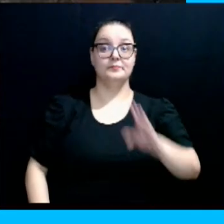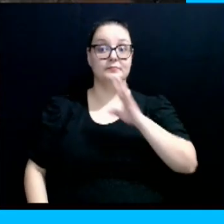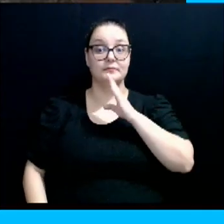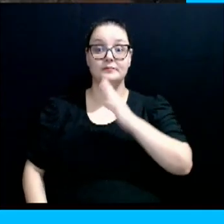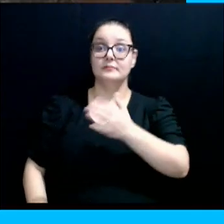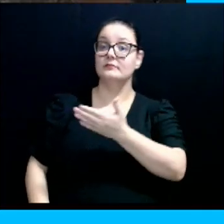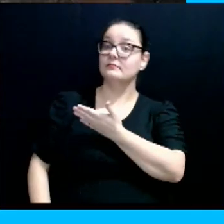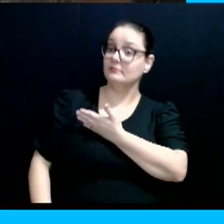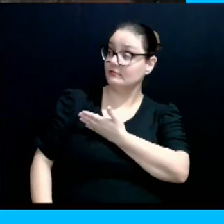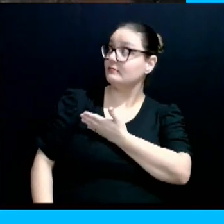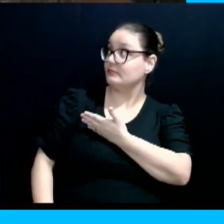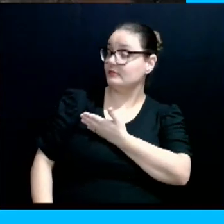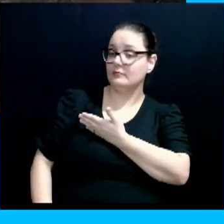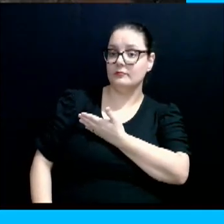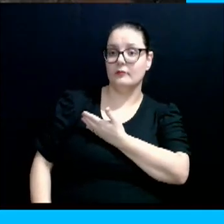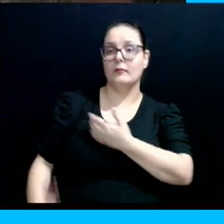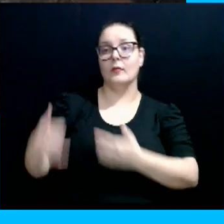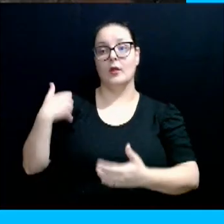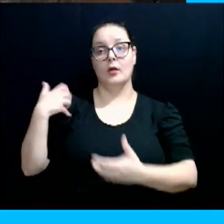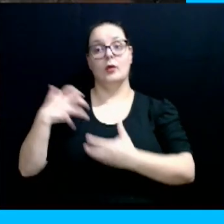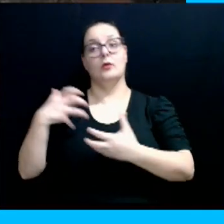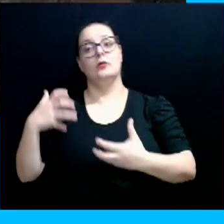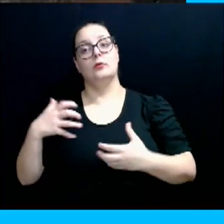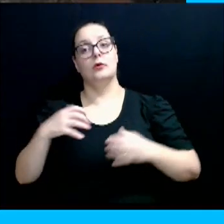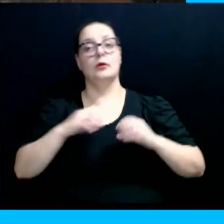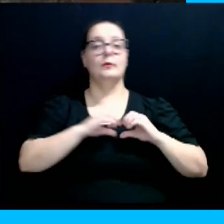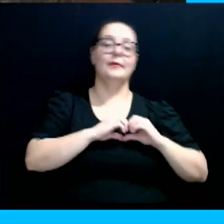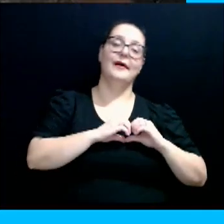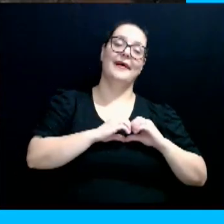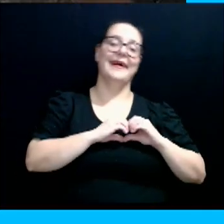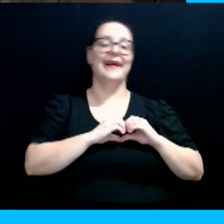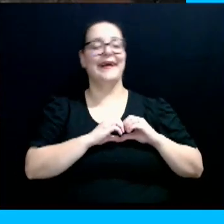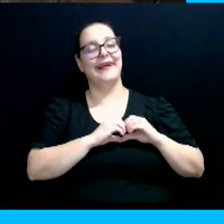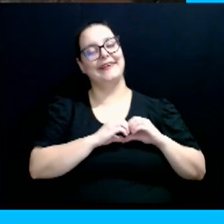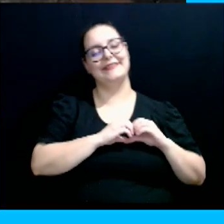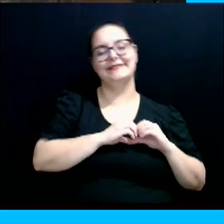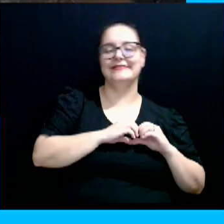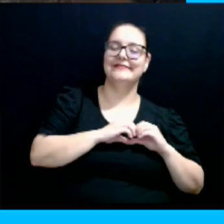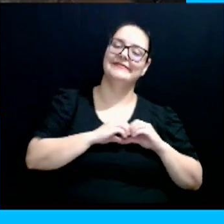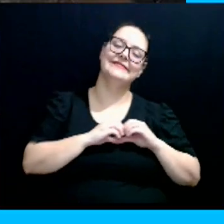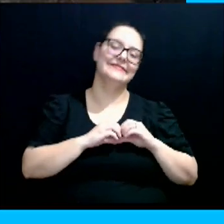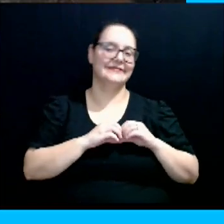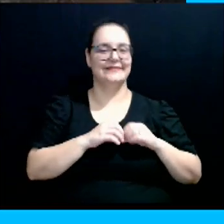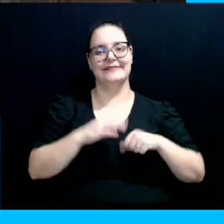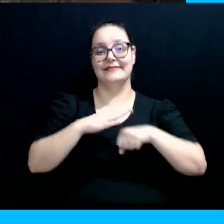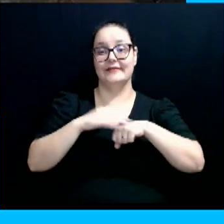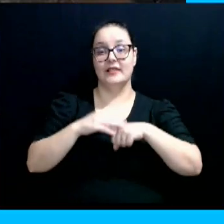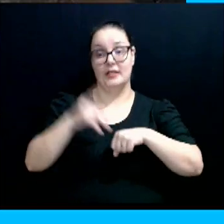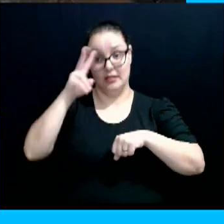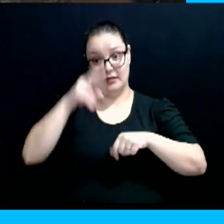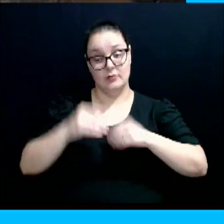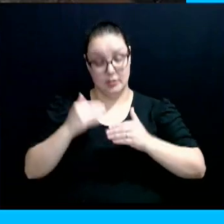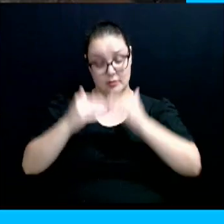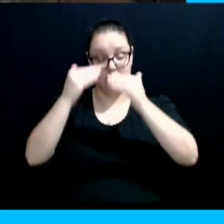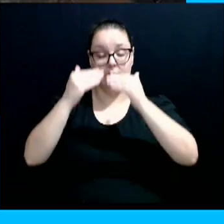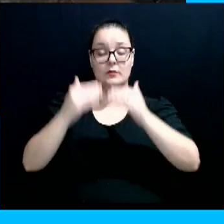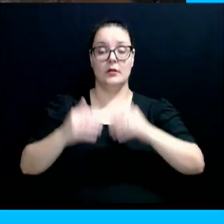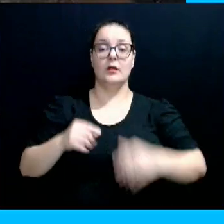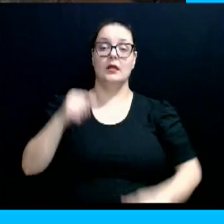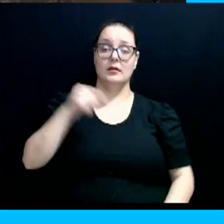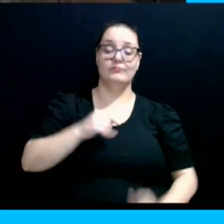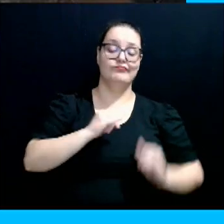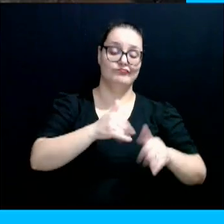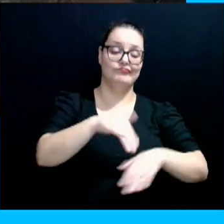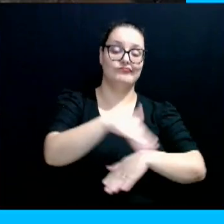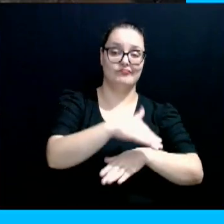um senhorzão de coração mole e super dócil que tem uma história de superação. Ele foi abandonado na rua e passou por momentos